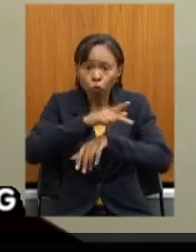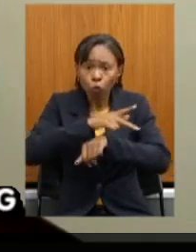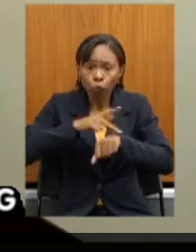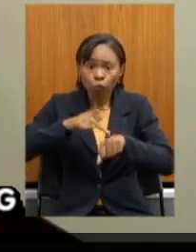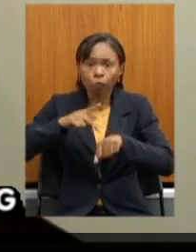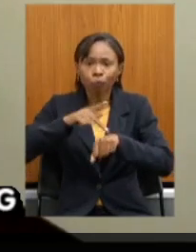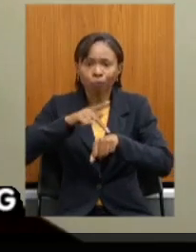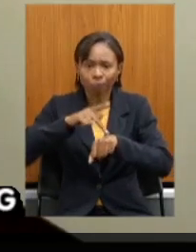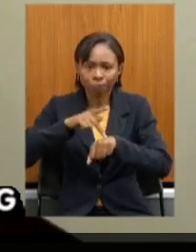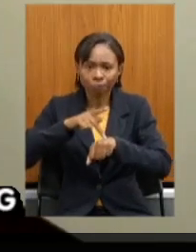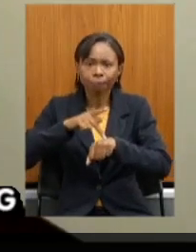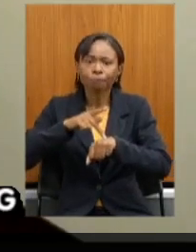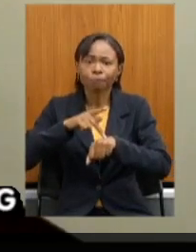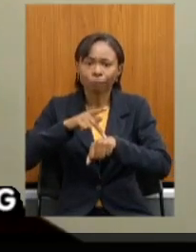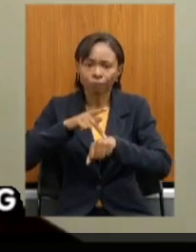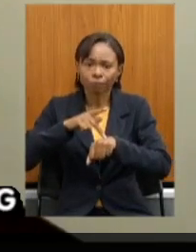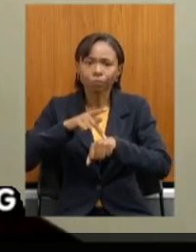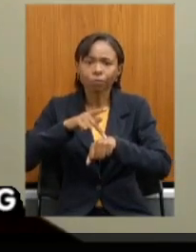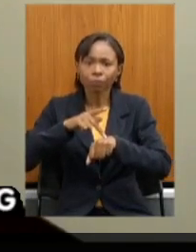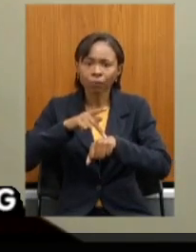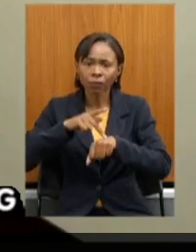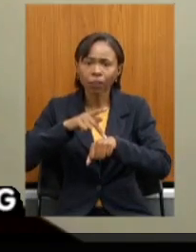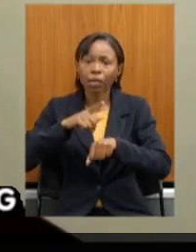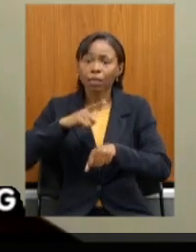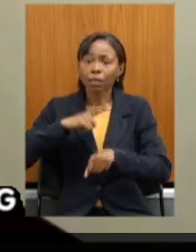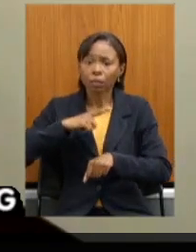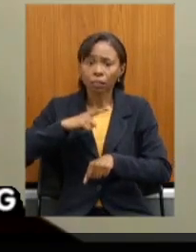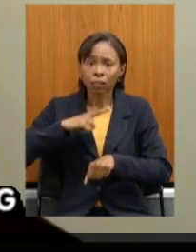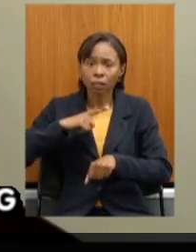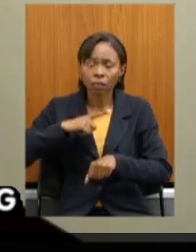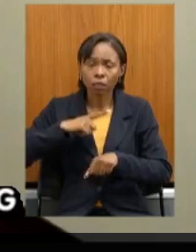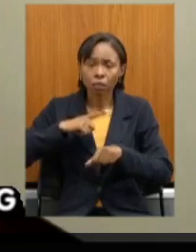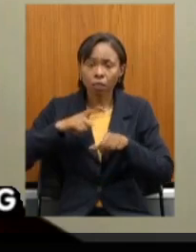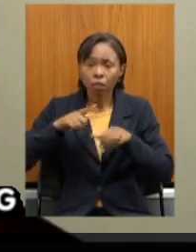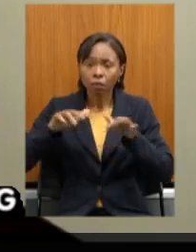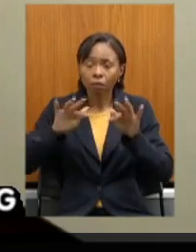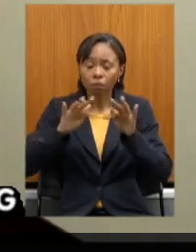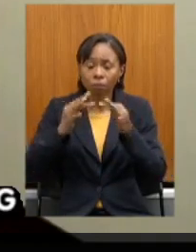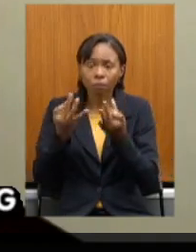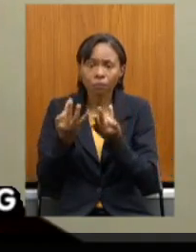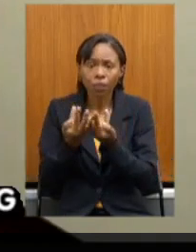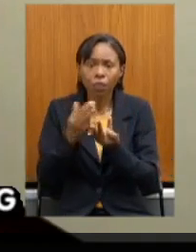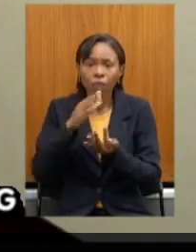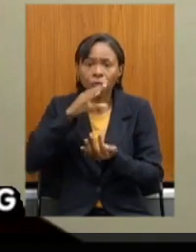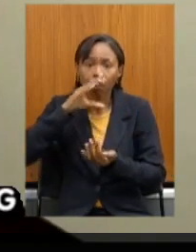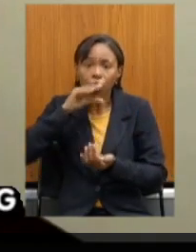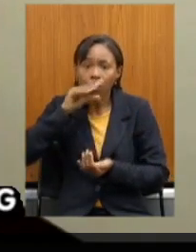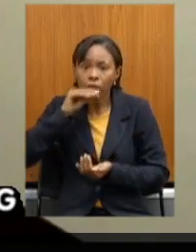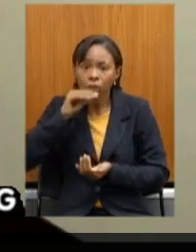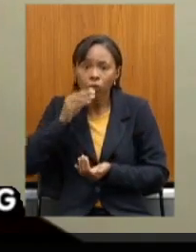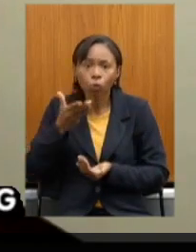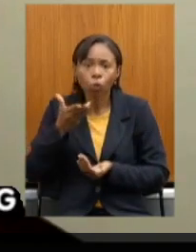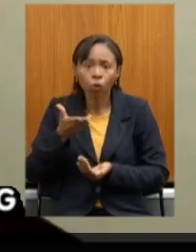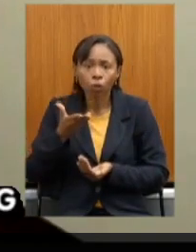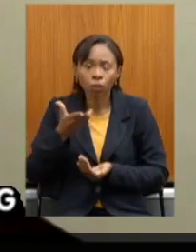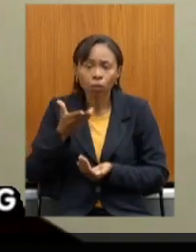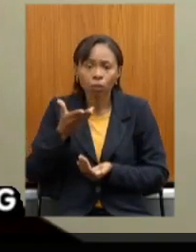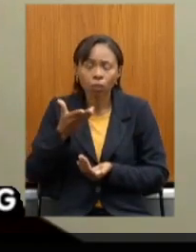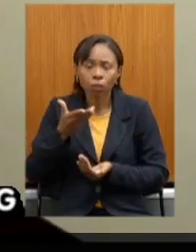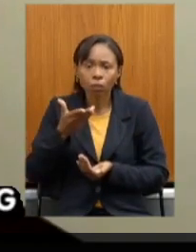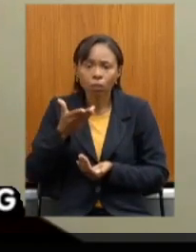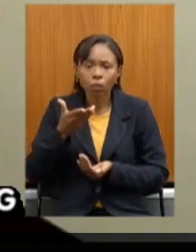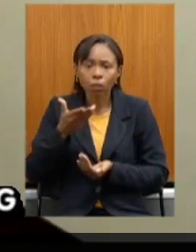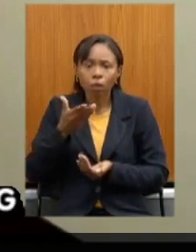país, onde famílias, servidores se encontram fragilizados.